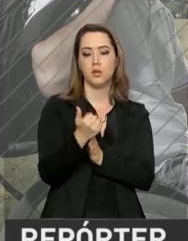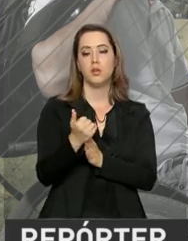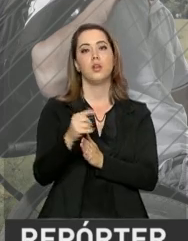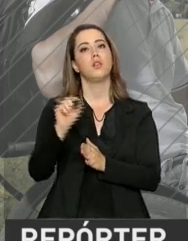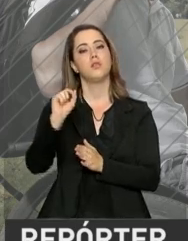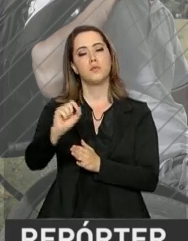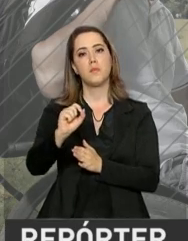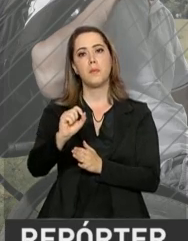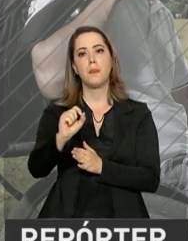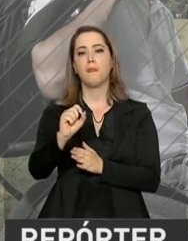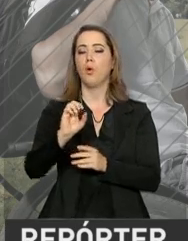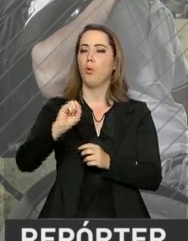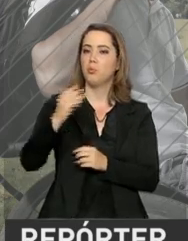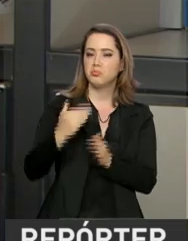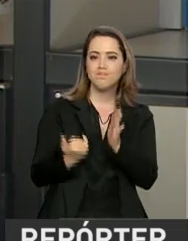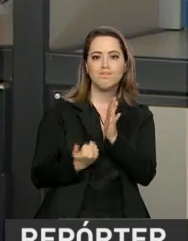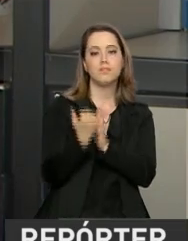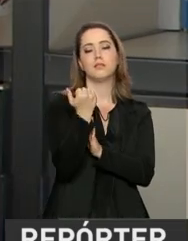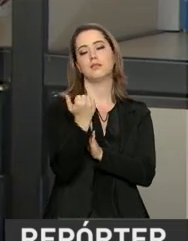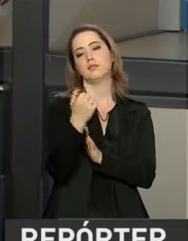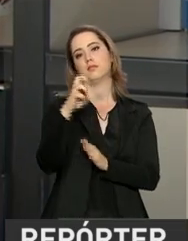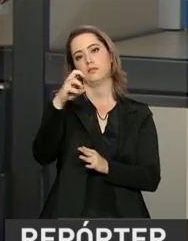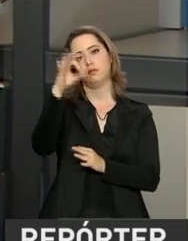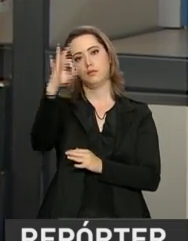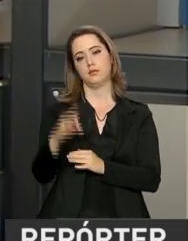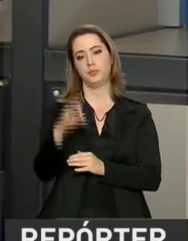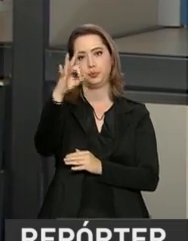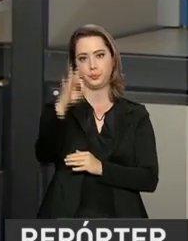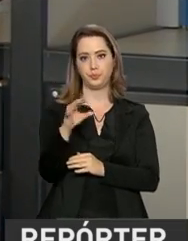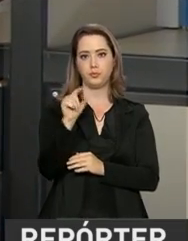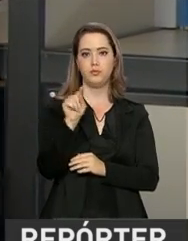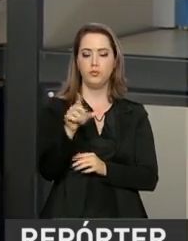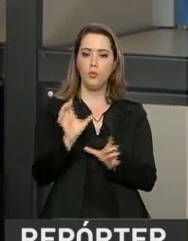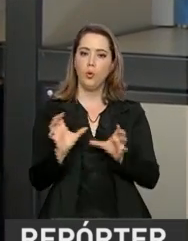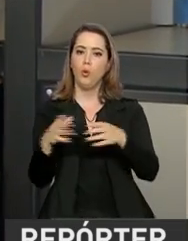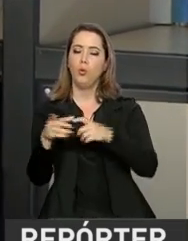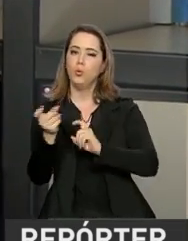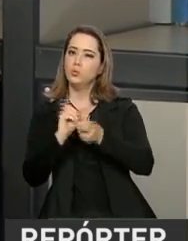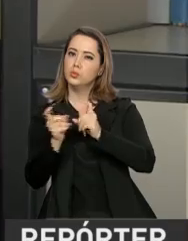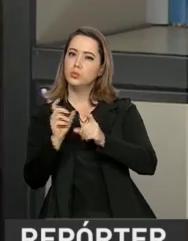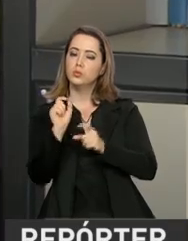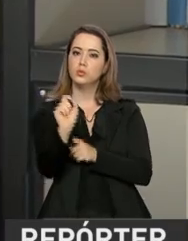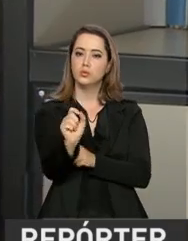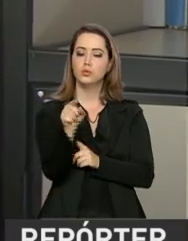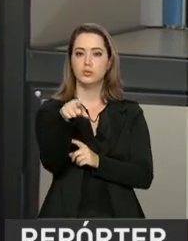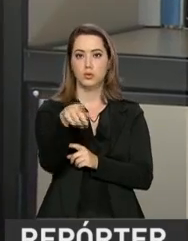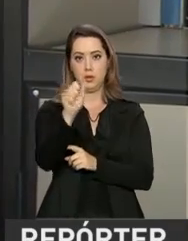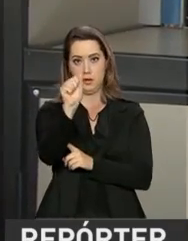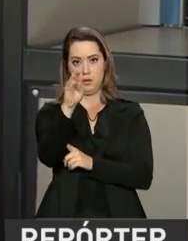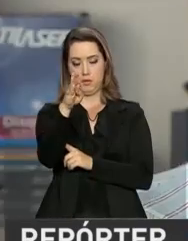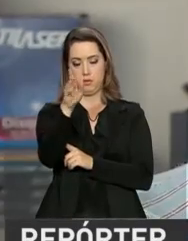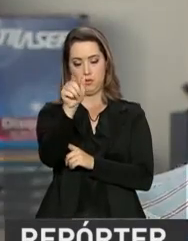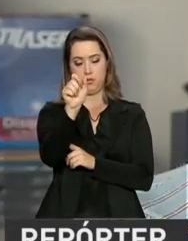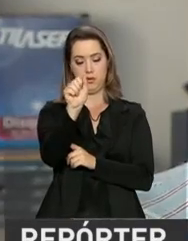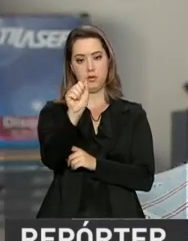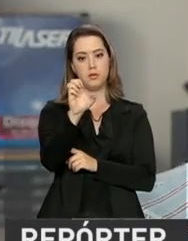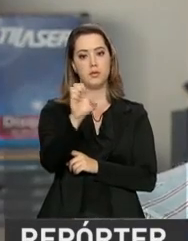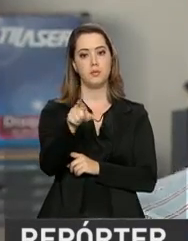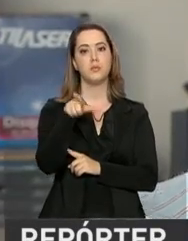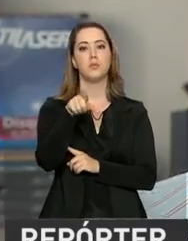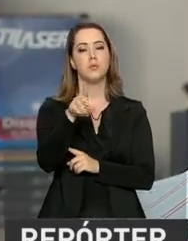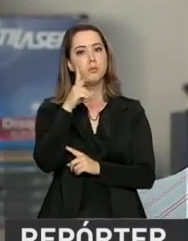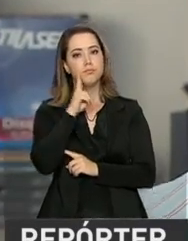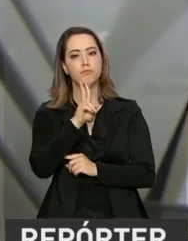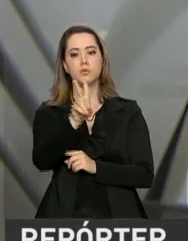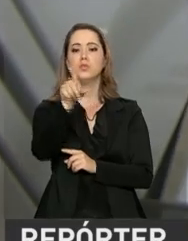porcentagem é de 5% para coordenadora de inserção no mercado de trabalho da apai no distrito federal o saldo da